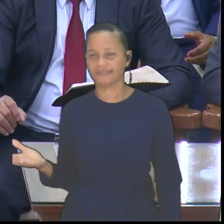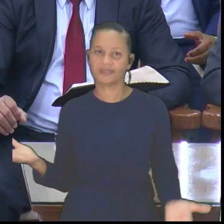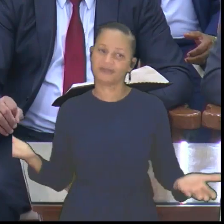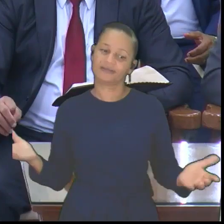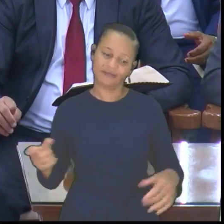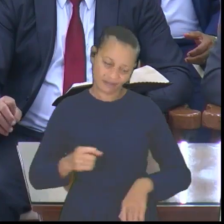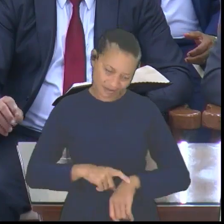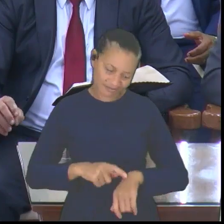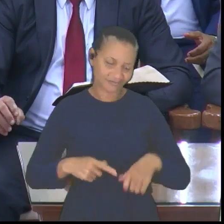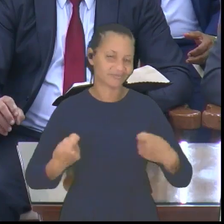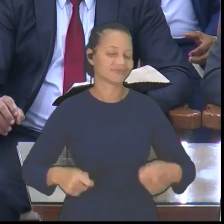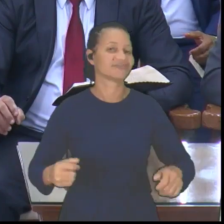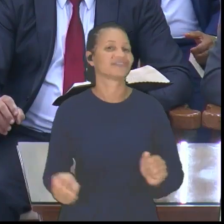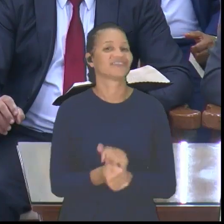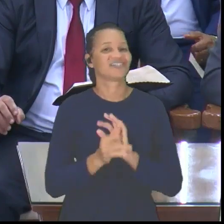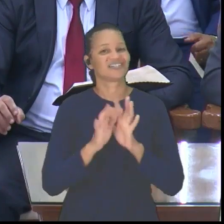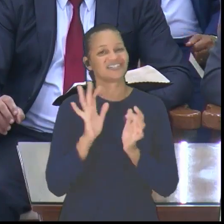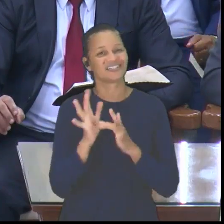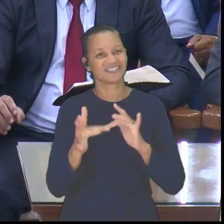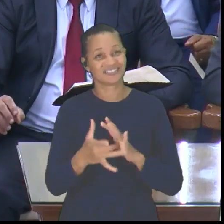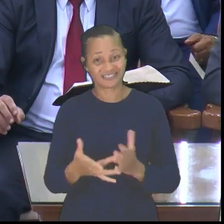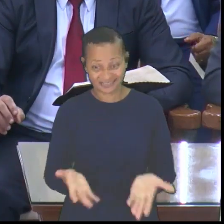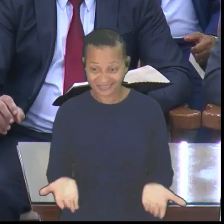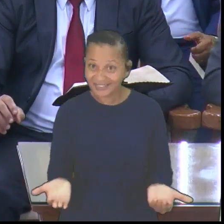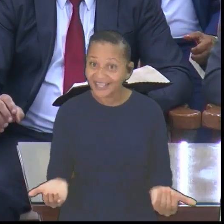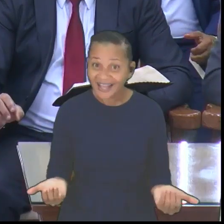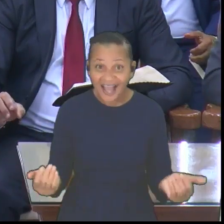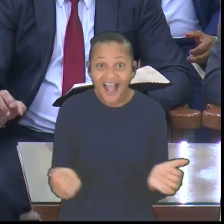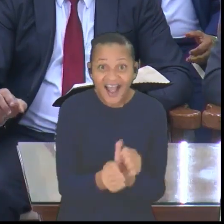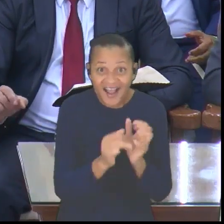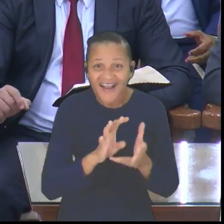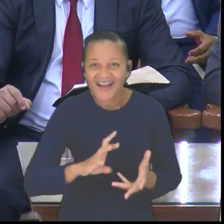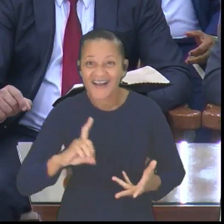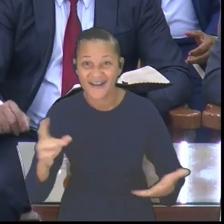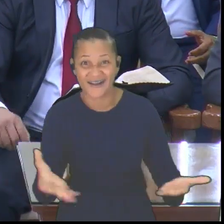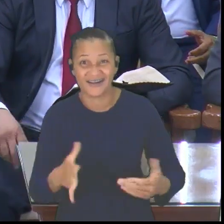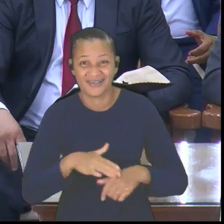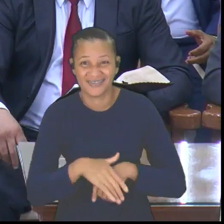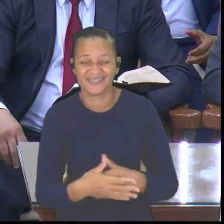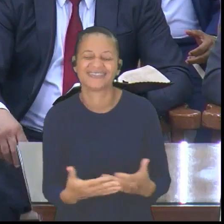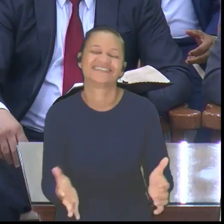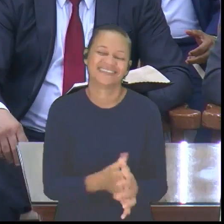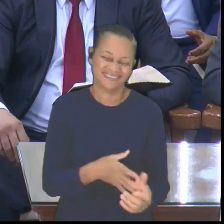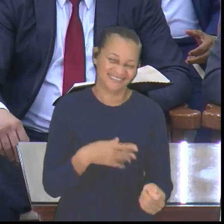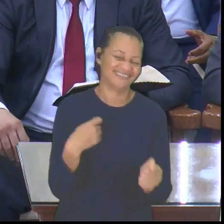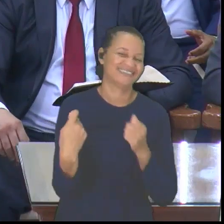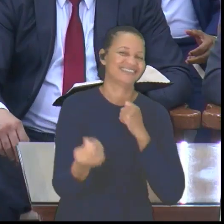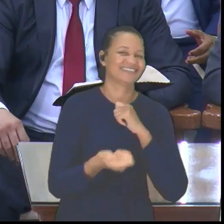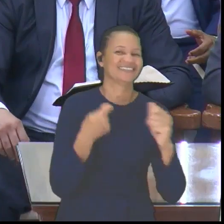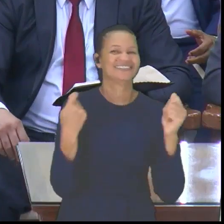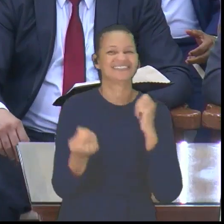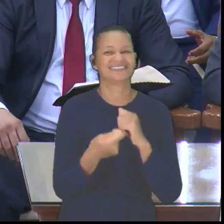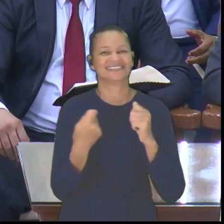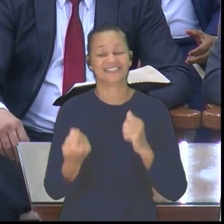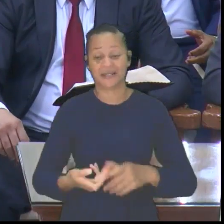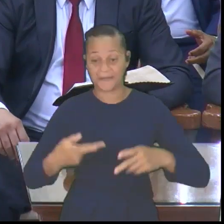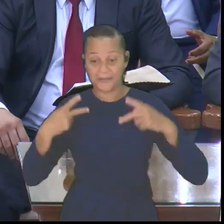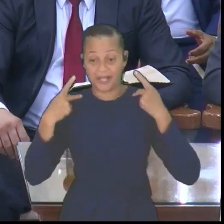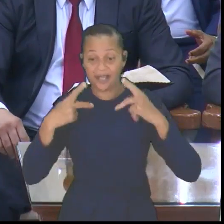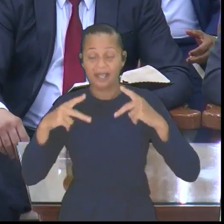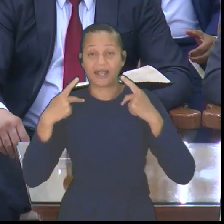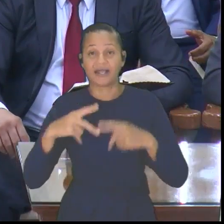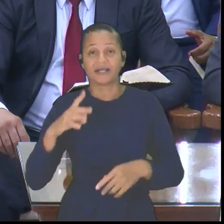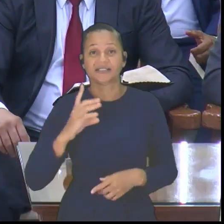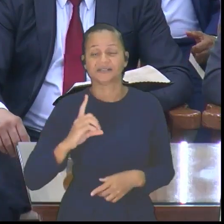na hora dessa? Glória a Jesus, né? Você tem glória a Deus aqui essa noite? Aleluia, né? Então a mensagem de Deus